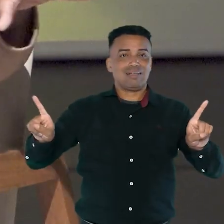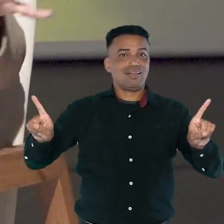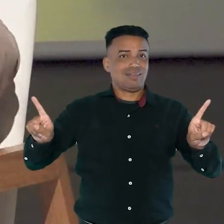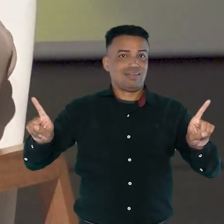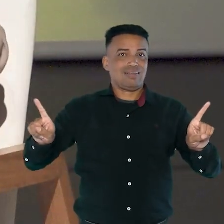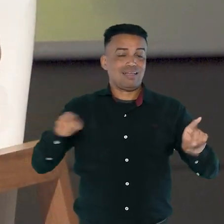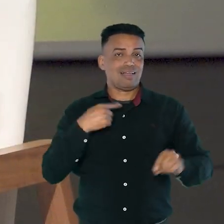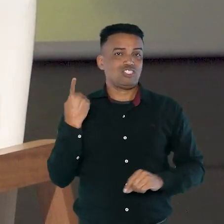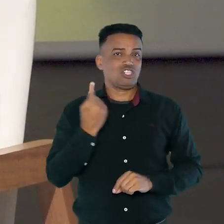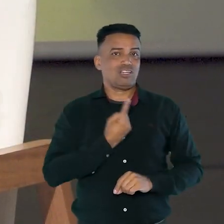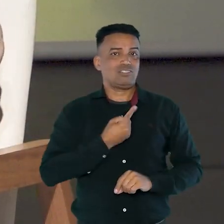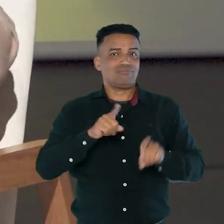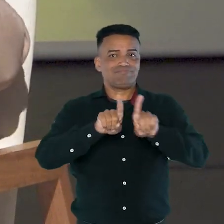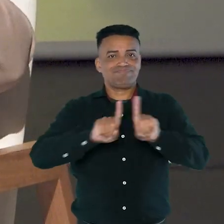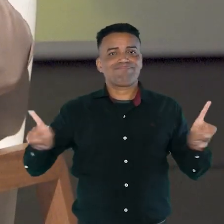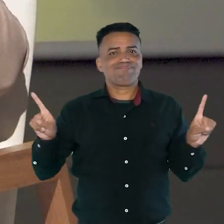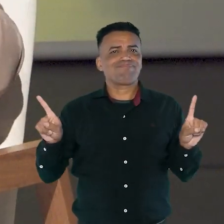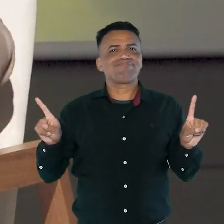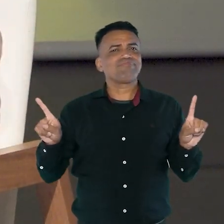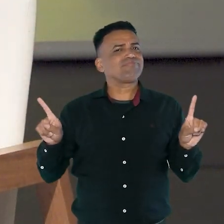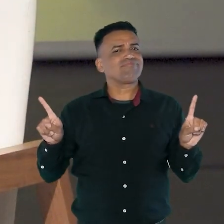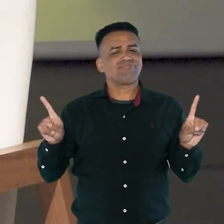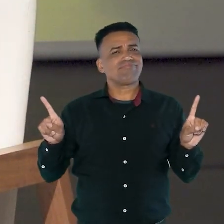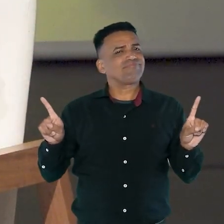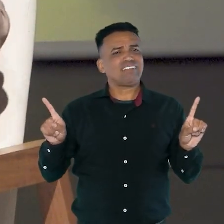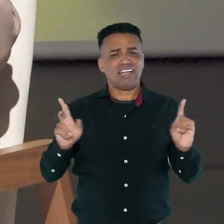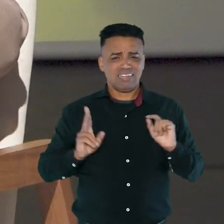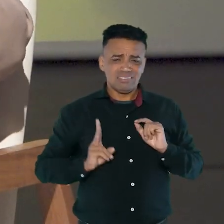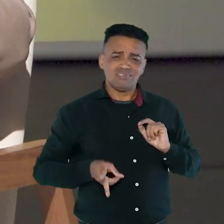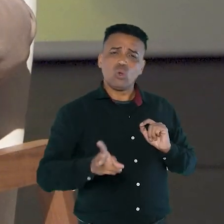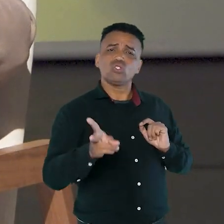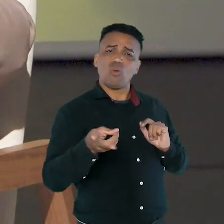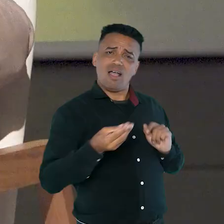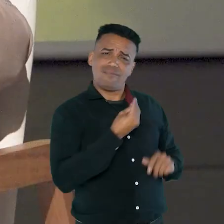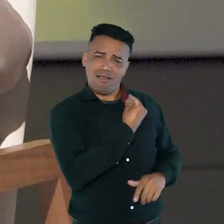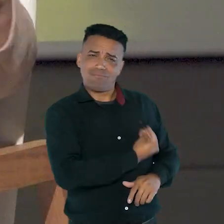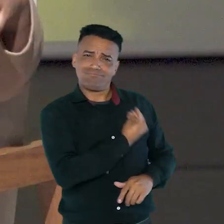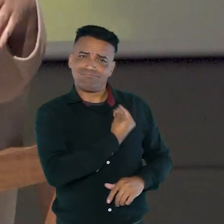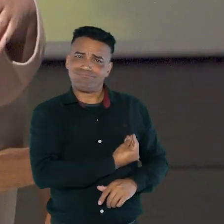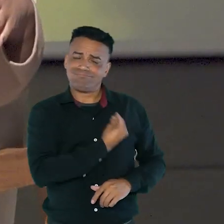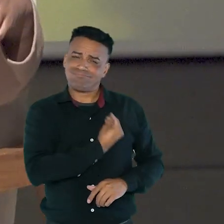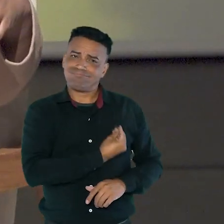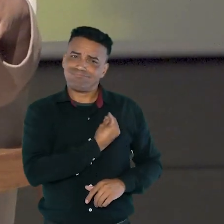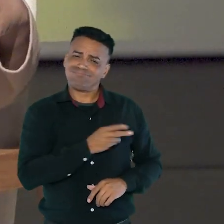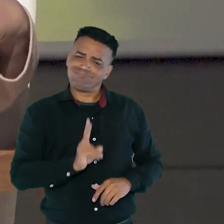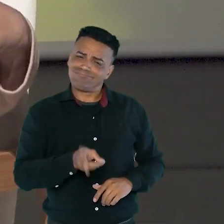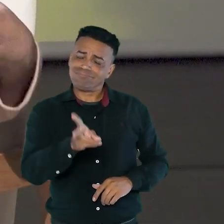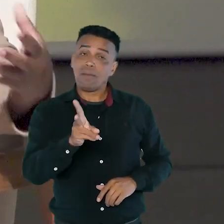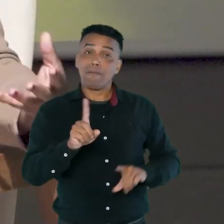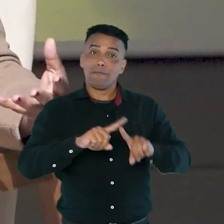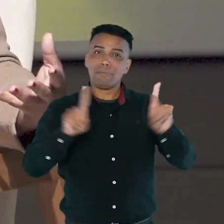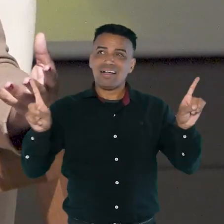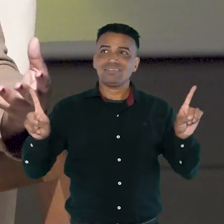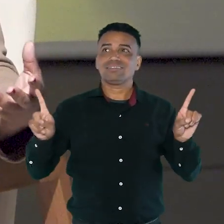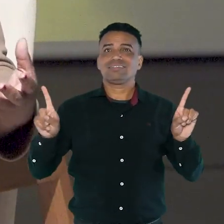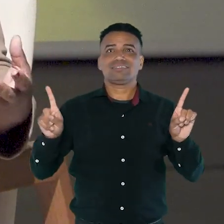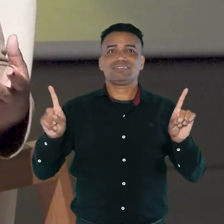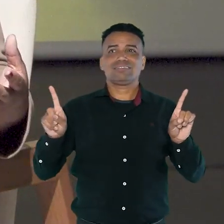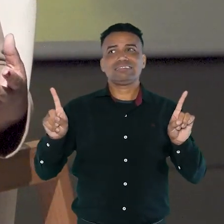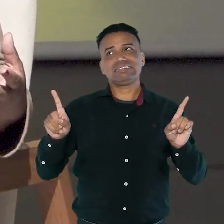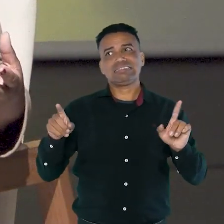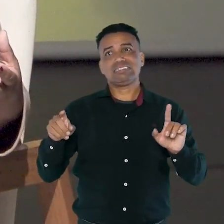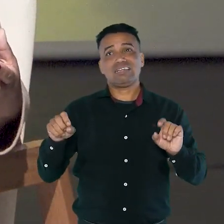se apartava e seguia o fluxo, né? Mas com a força das